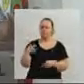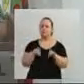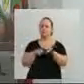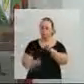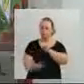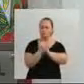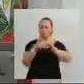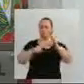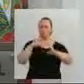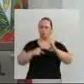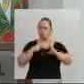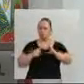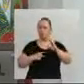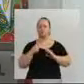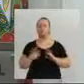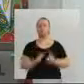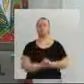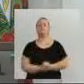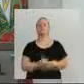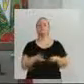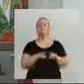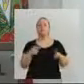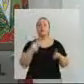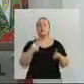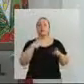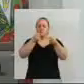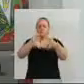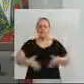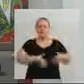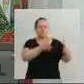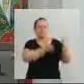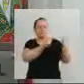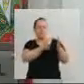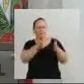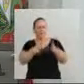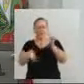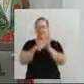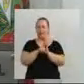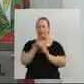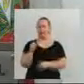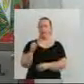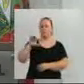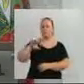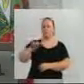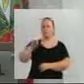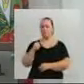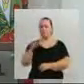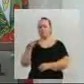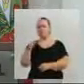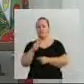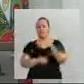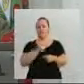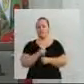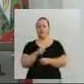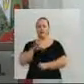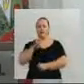essa casa, para esse parlamento. Mas eu vinha falando das etapas que a Lei 8.9 e 8.795 trata da questão das